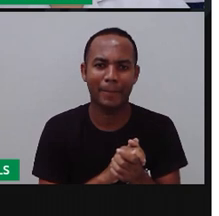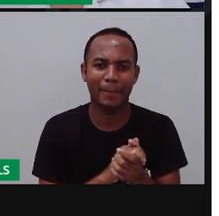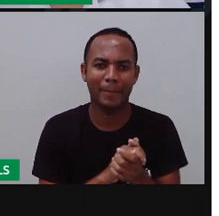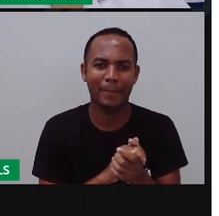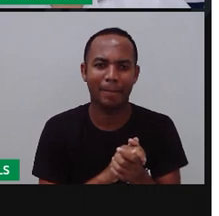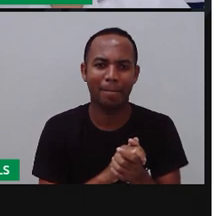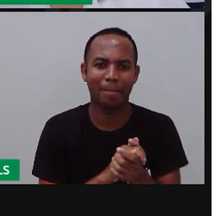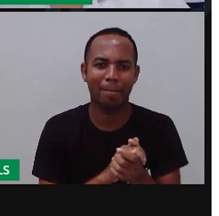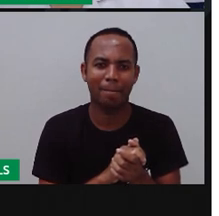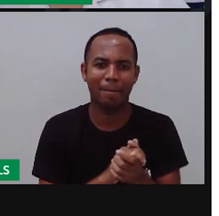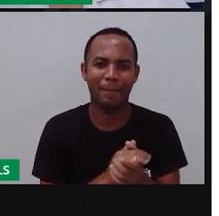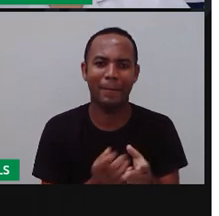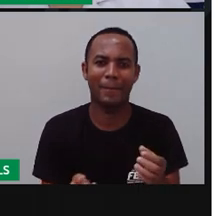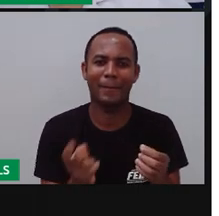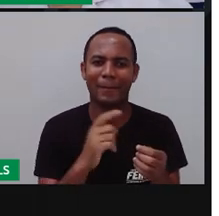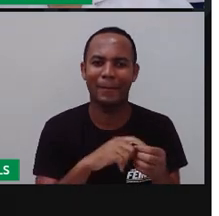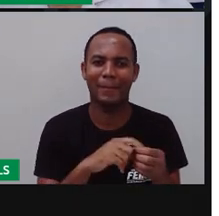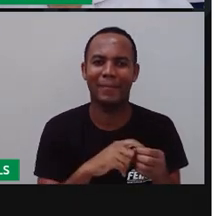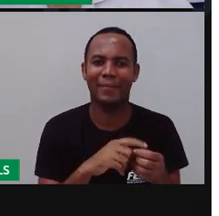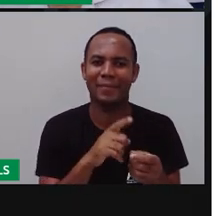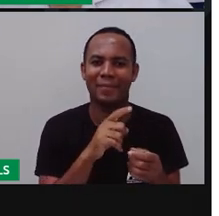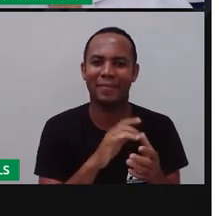lugar. Voltamos para o lugar.